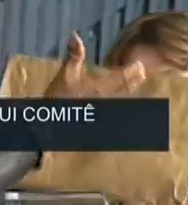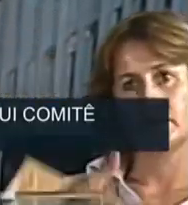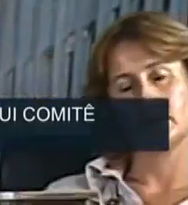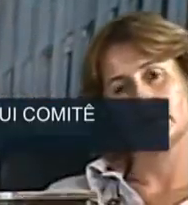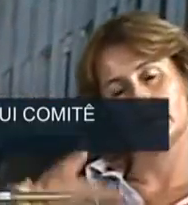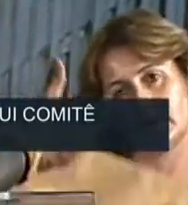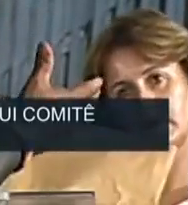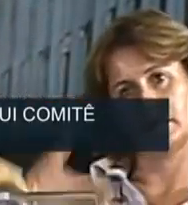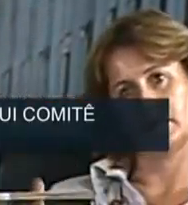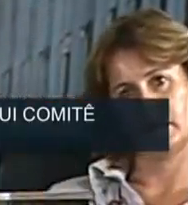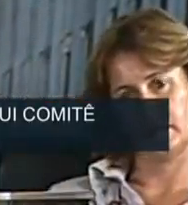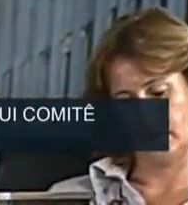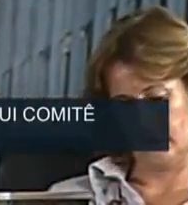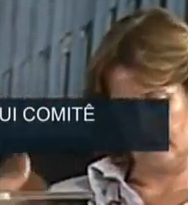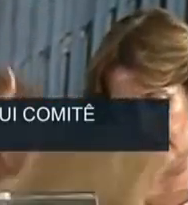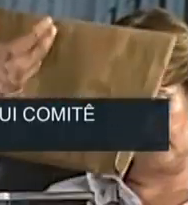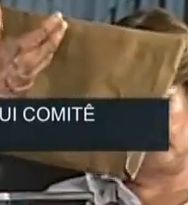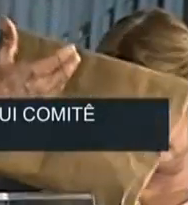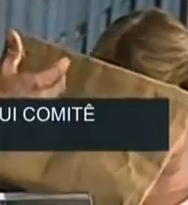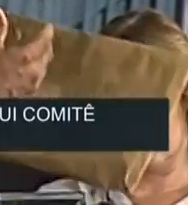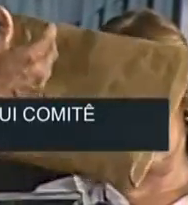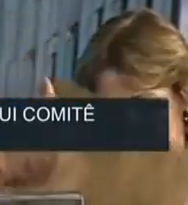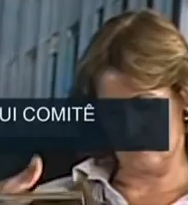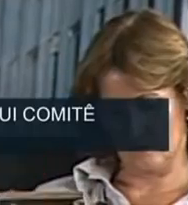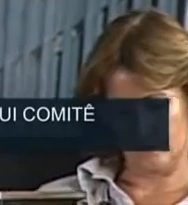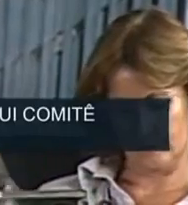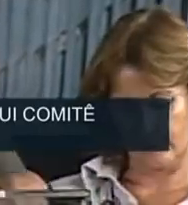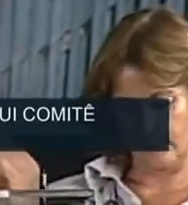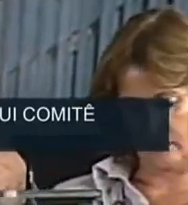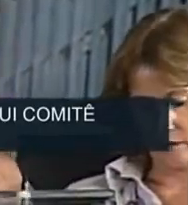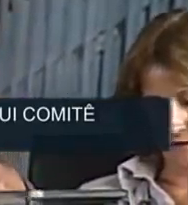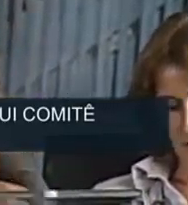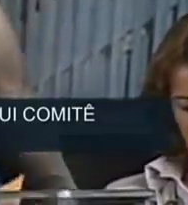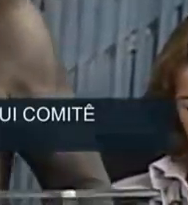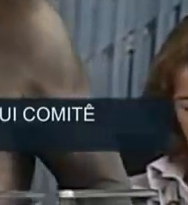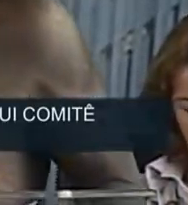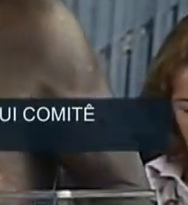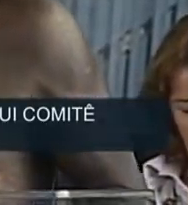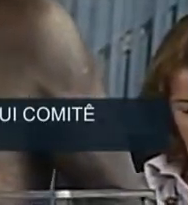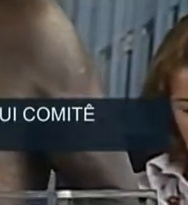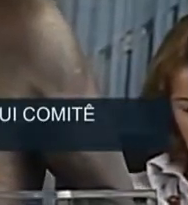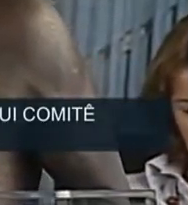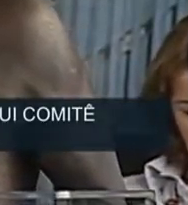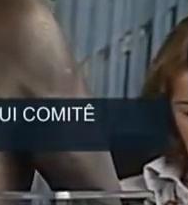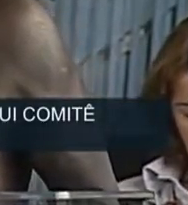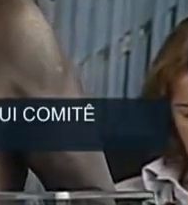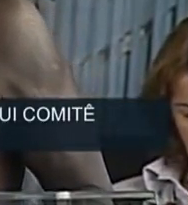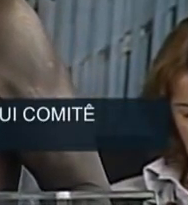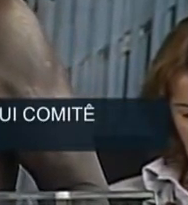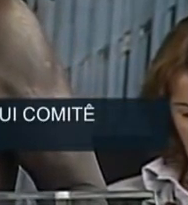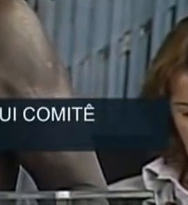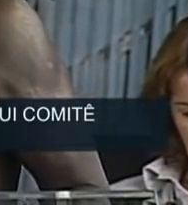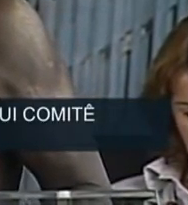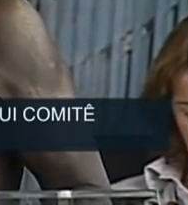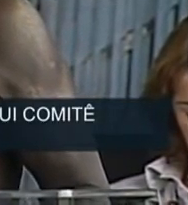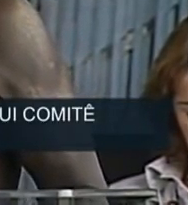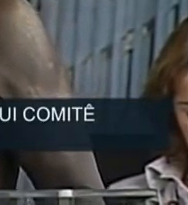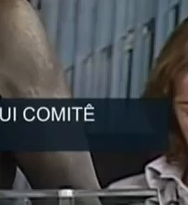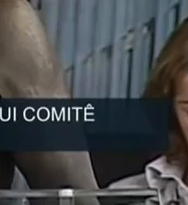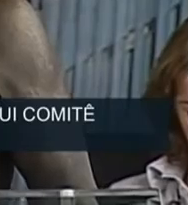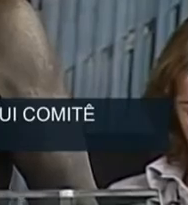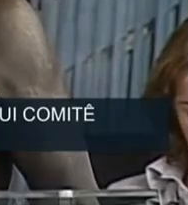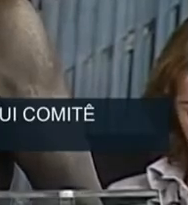frente. Nós queremos que ele seja embaixo do chão, o